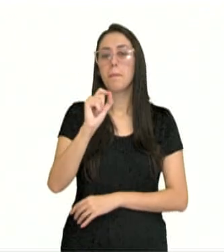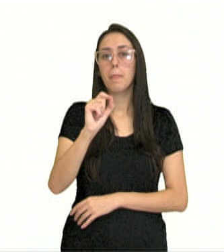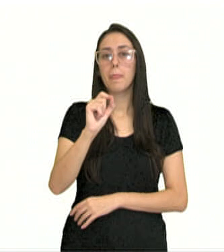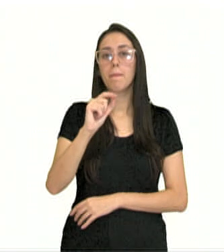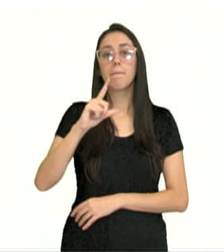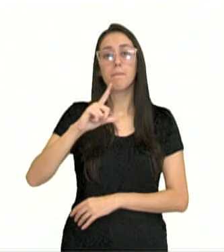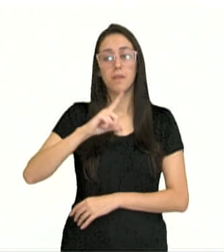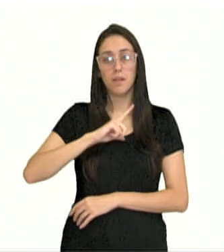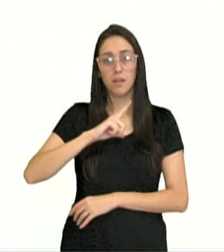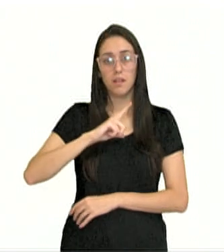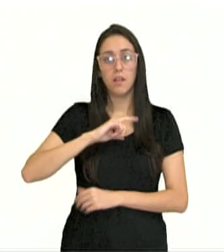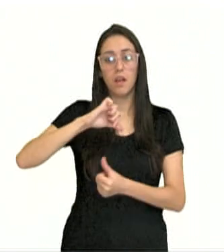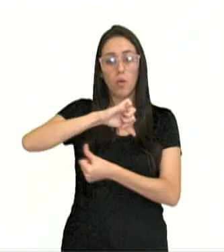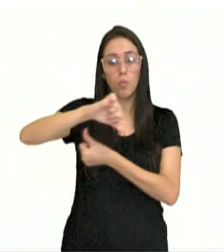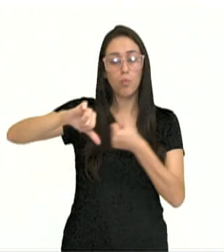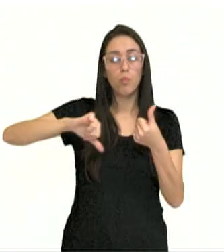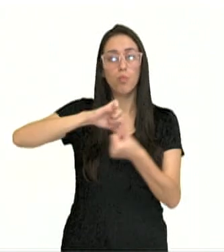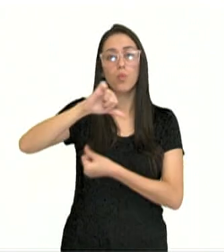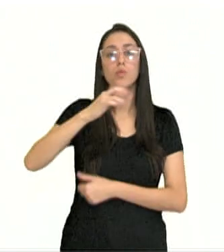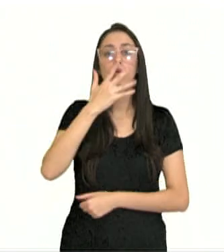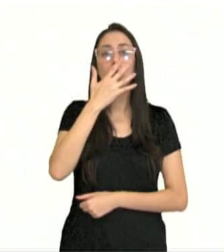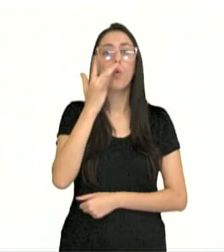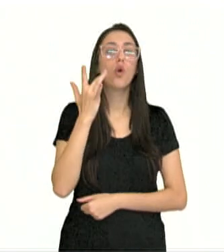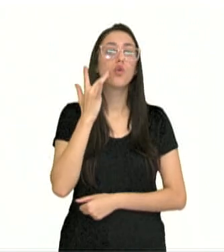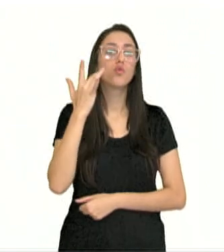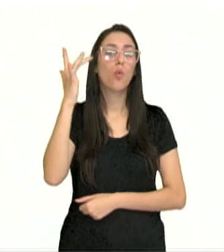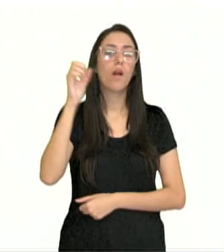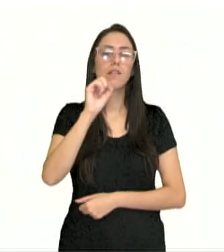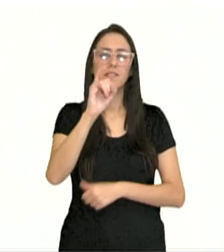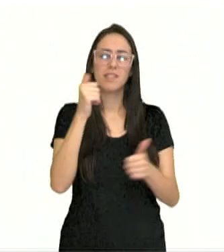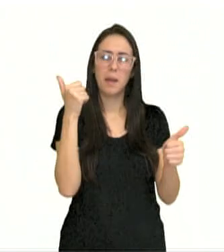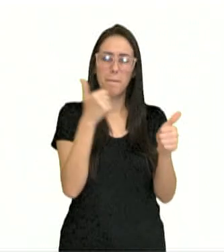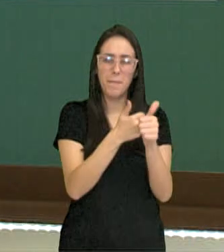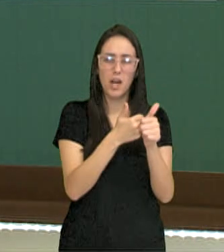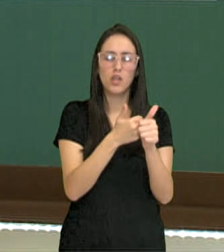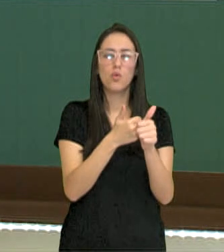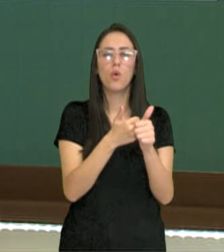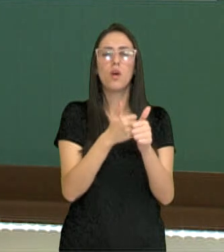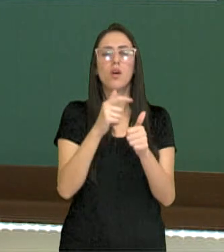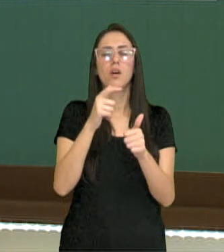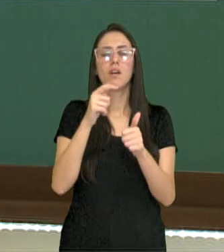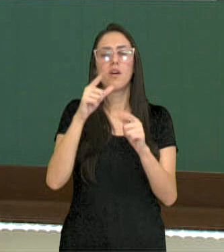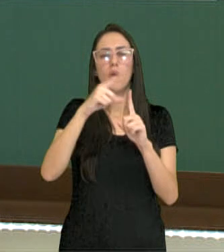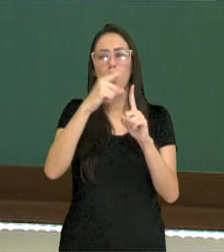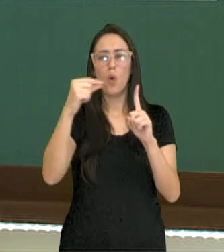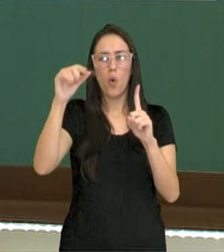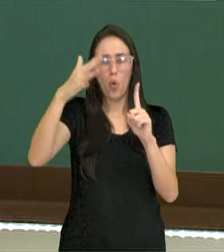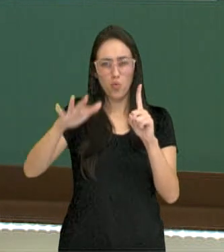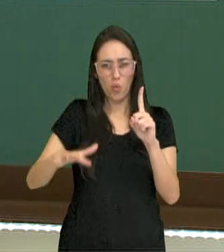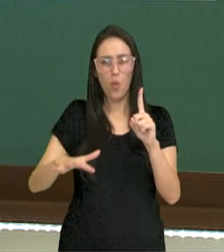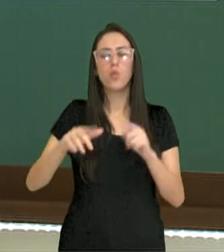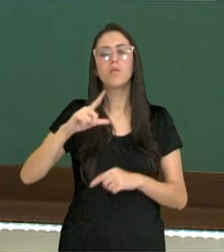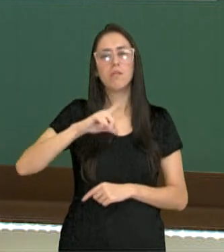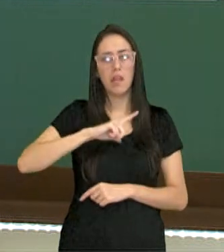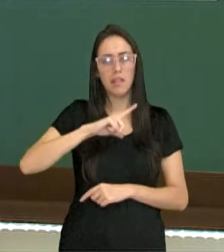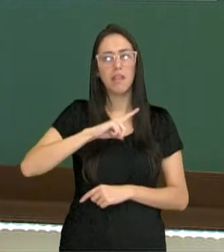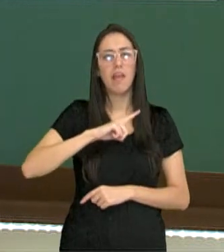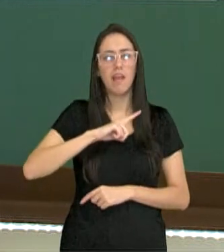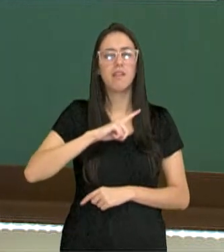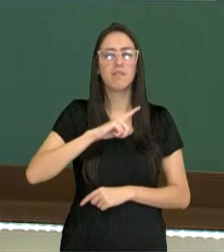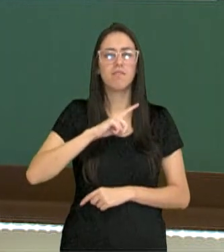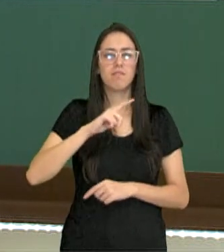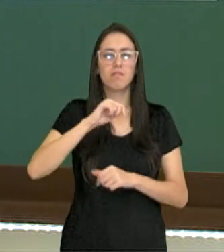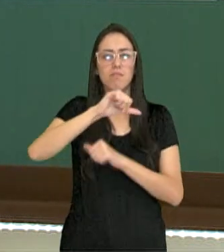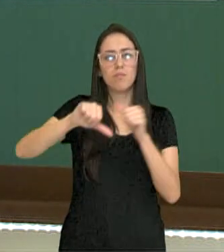douradas, modificam a sua coloração quando vai chegando o outono, caem porque vai vir o inverno.